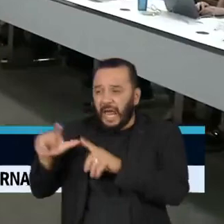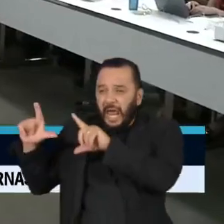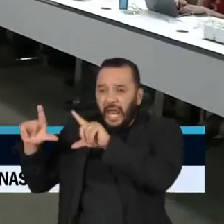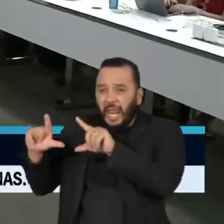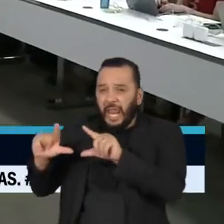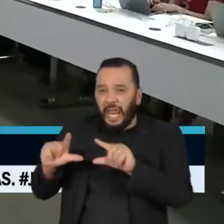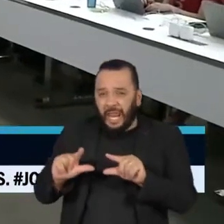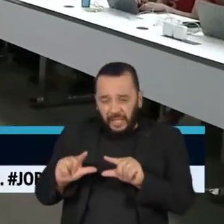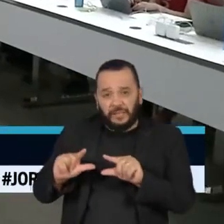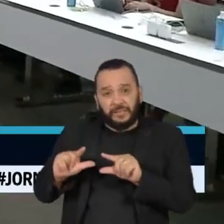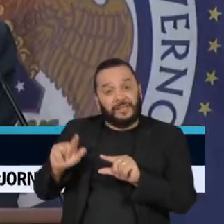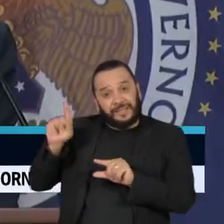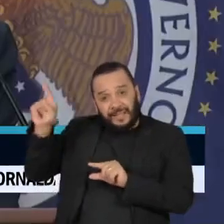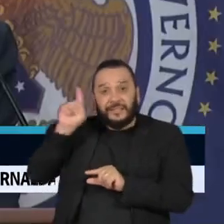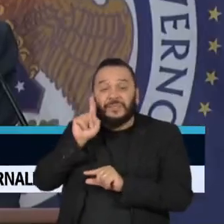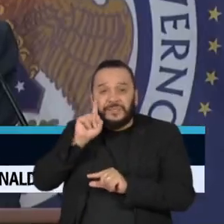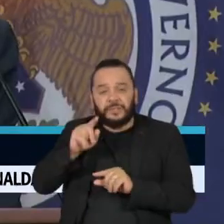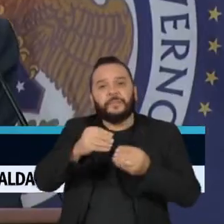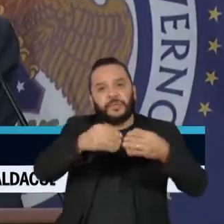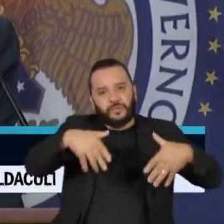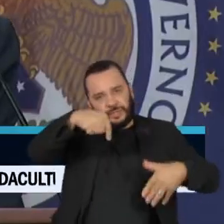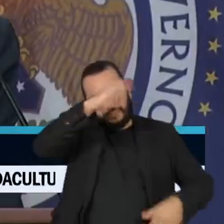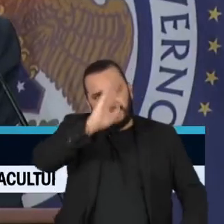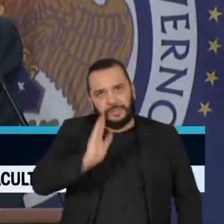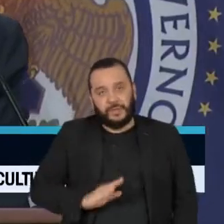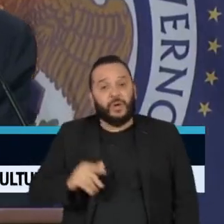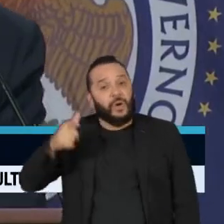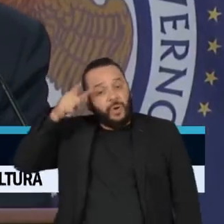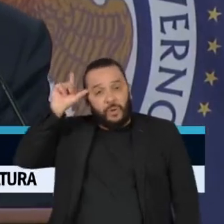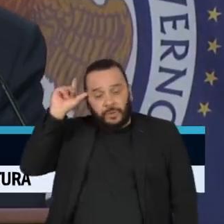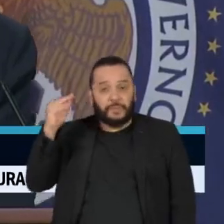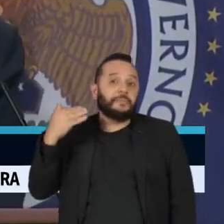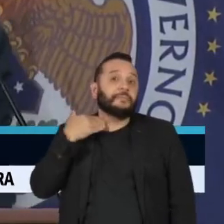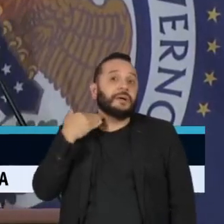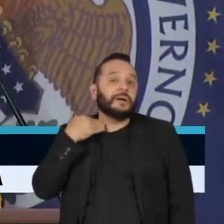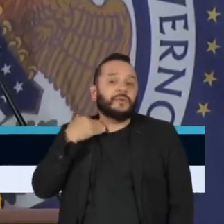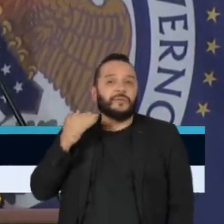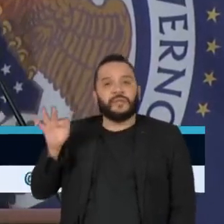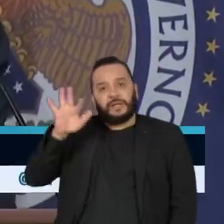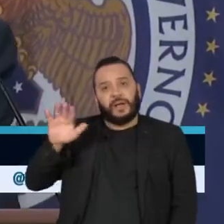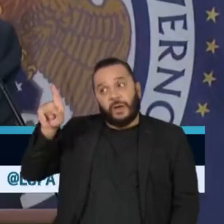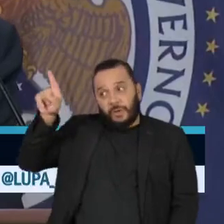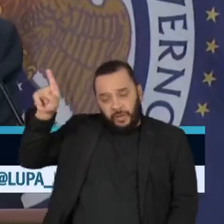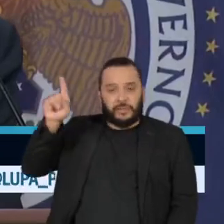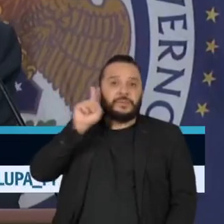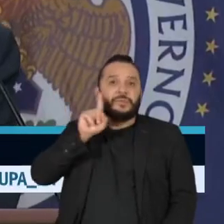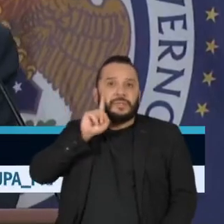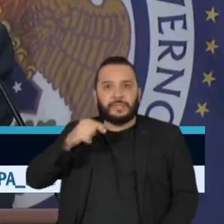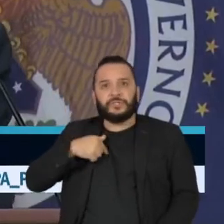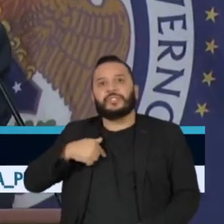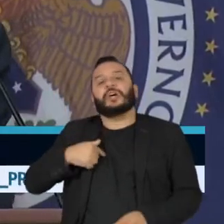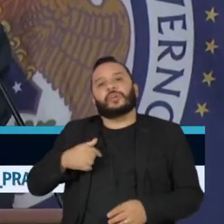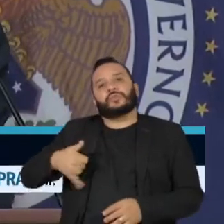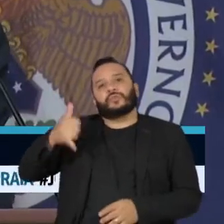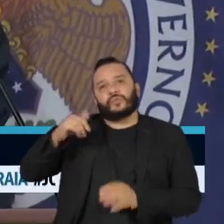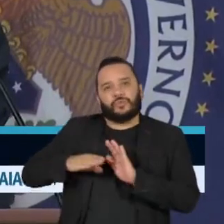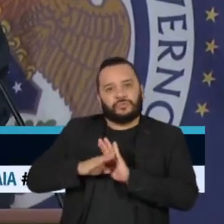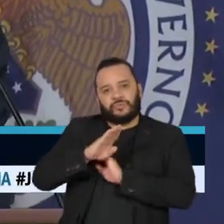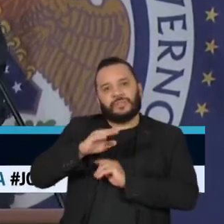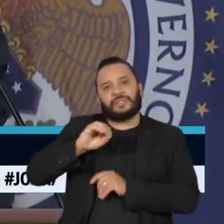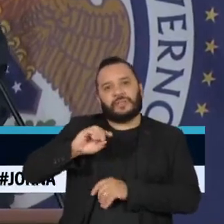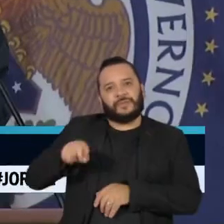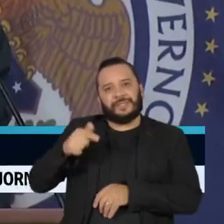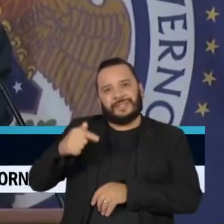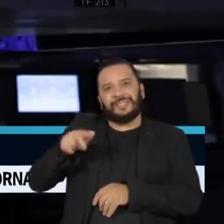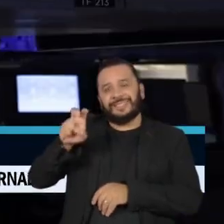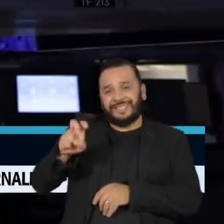Ontem, o Federal Reserve, o Banco Central americano, elevou a taxa básica de juros em 0,75. Foi o quarto aumento